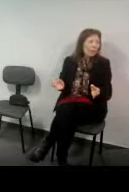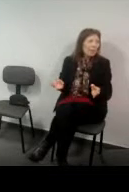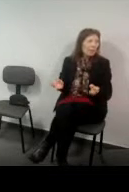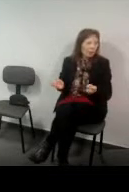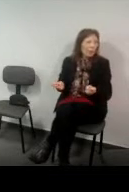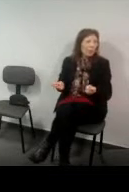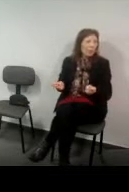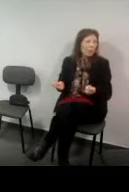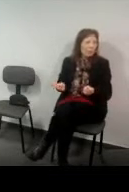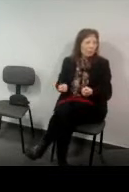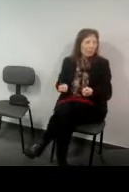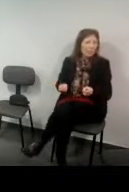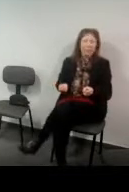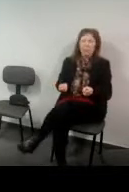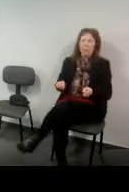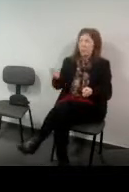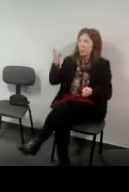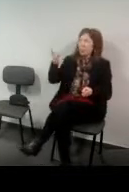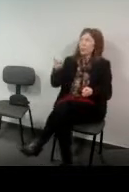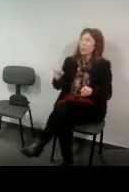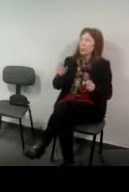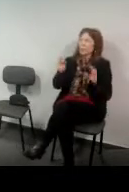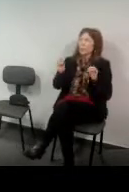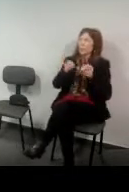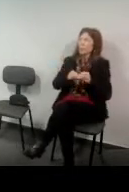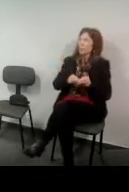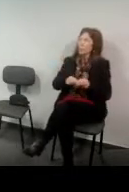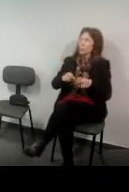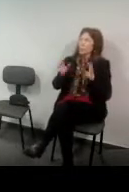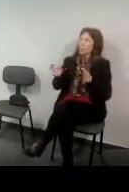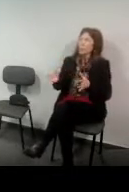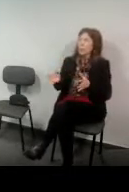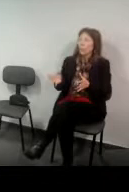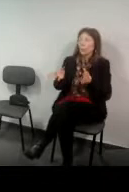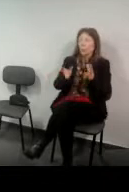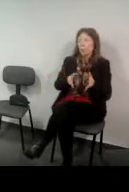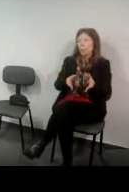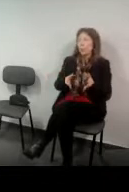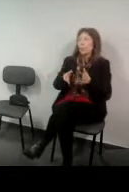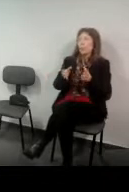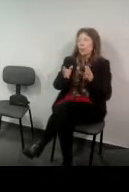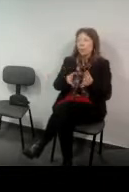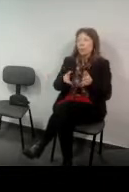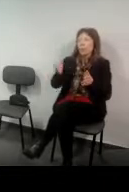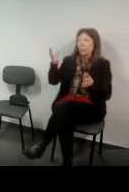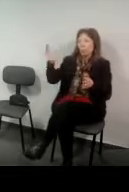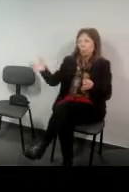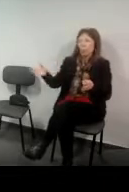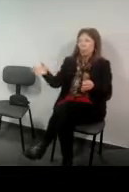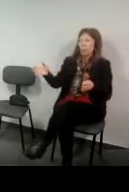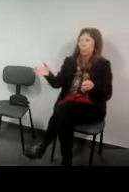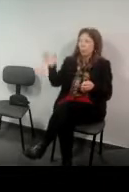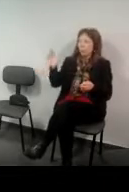ninguém, né? Então, por isso que eu falei ali, às vezes já vem com o diagnóstico, mas se não vier, você vai usar aí o